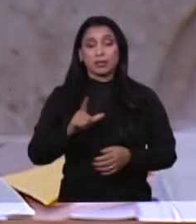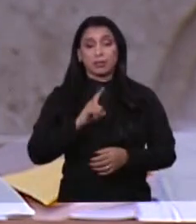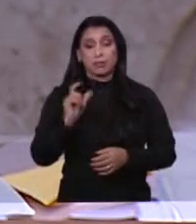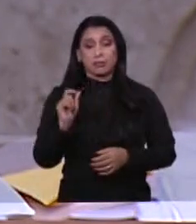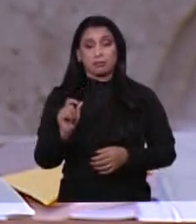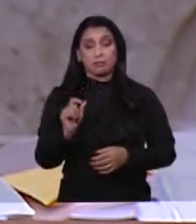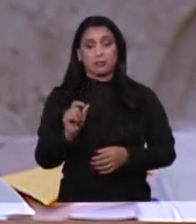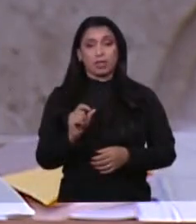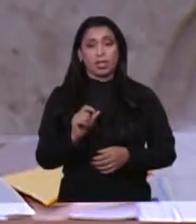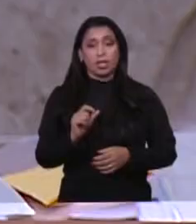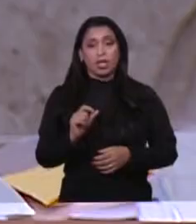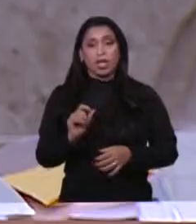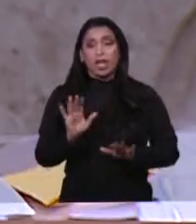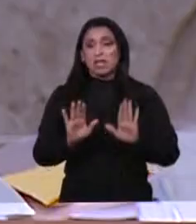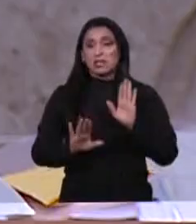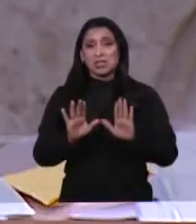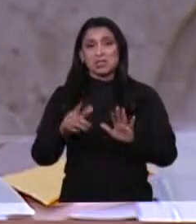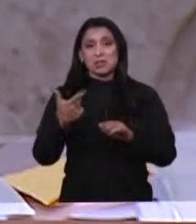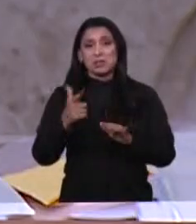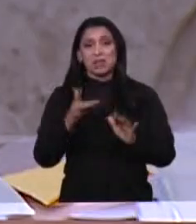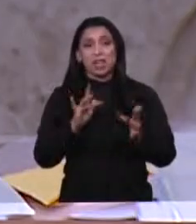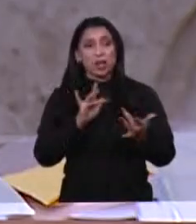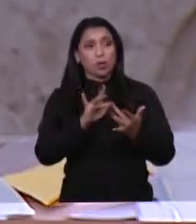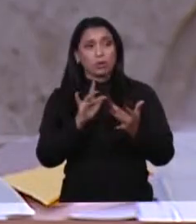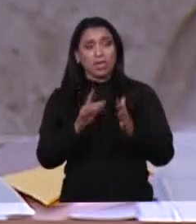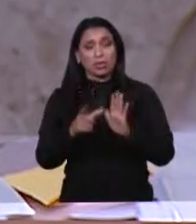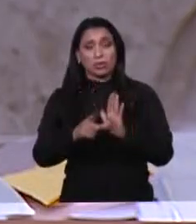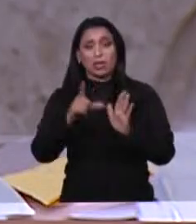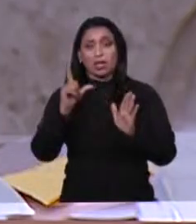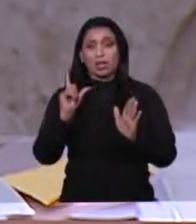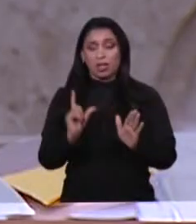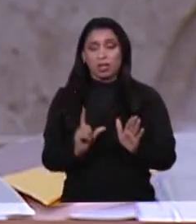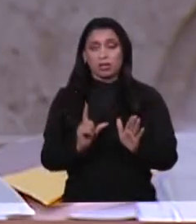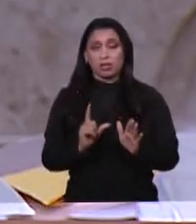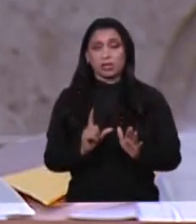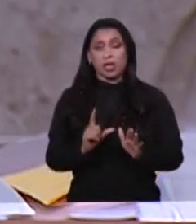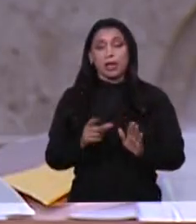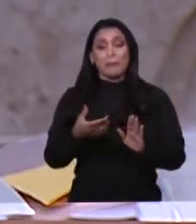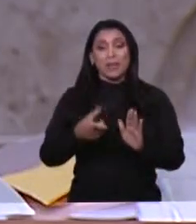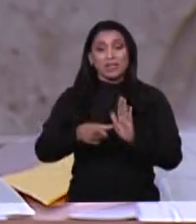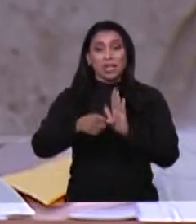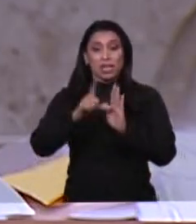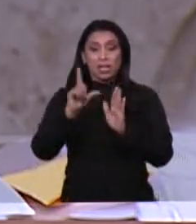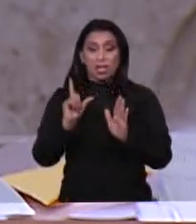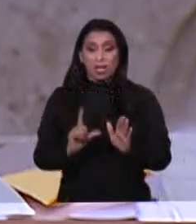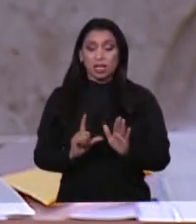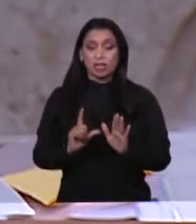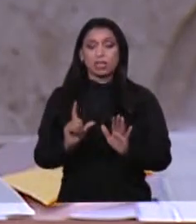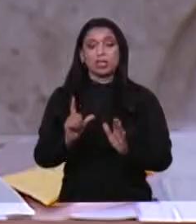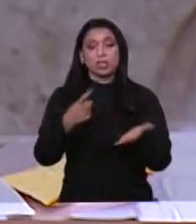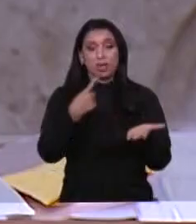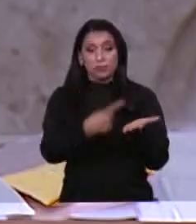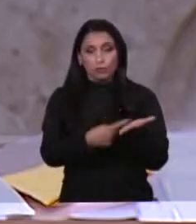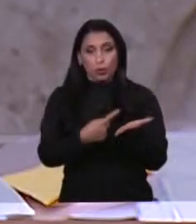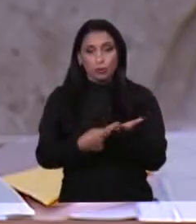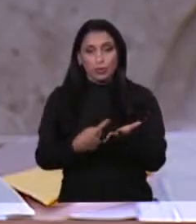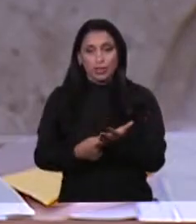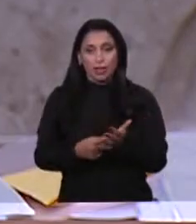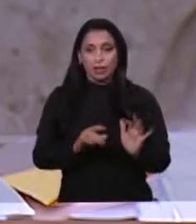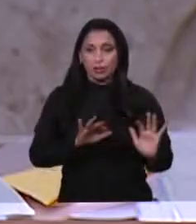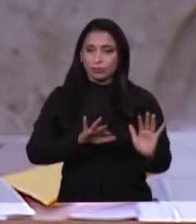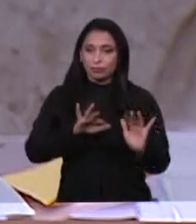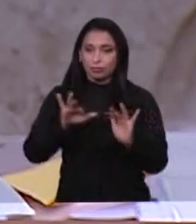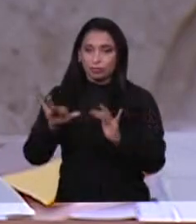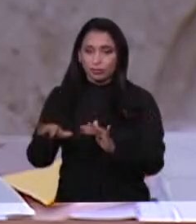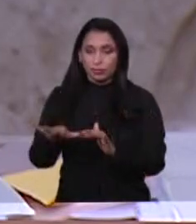qualquer inter-relação prévia estabelecida em data anterior ao fato delituoso.